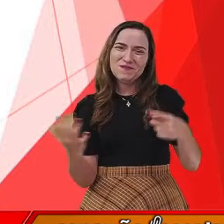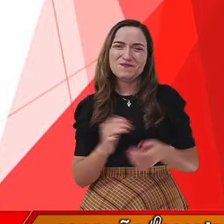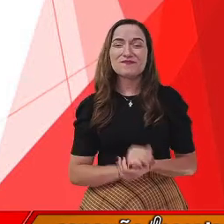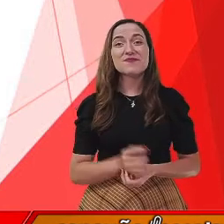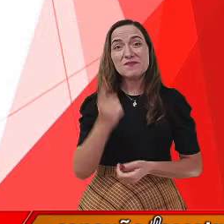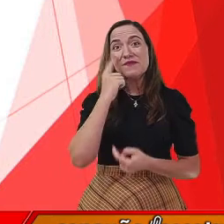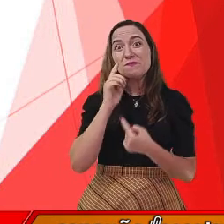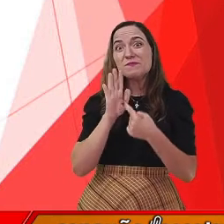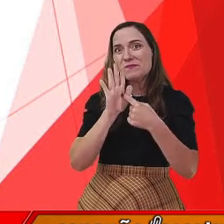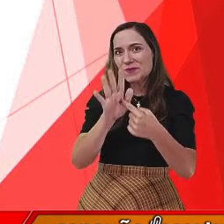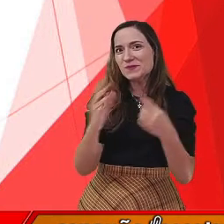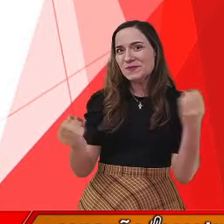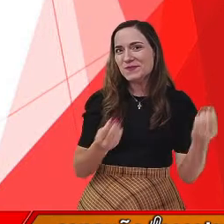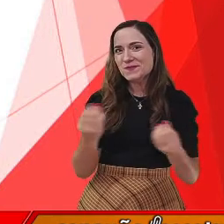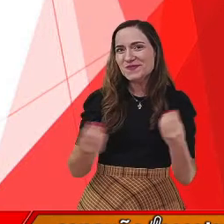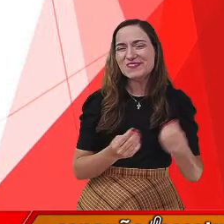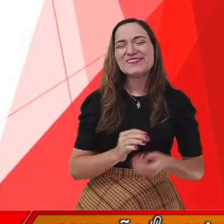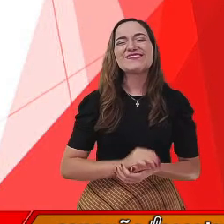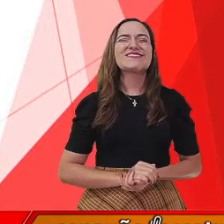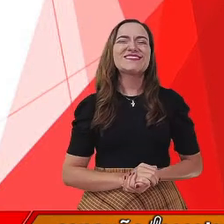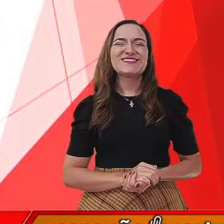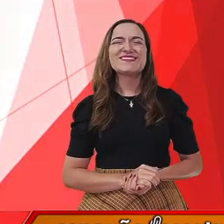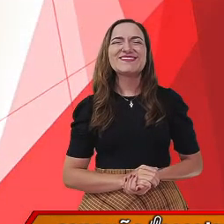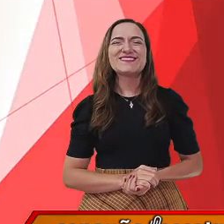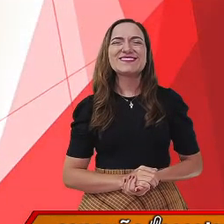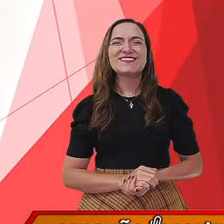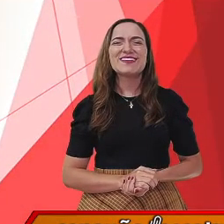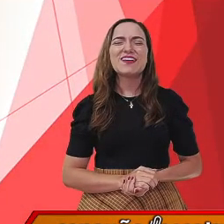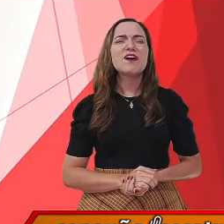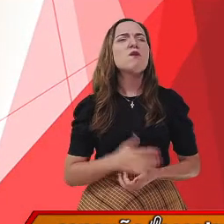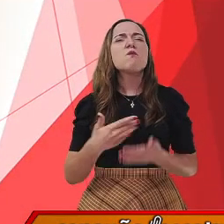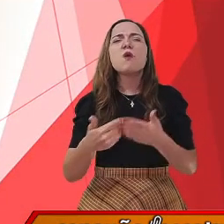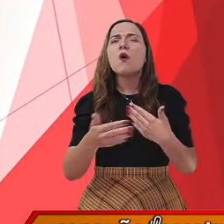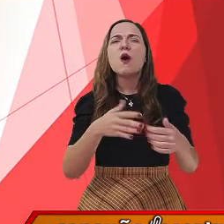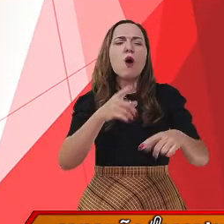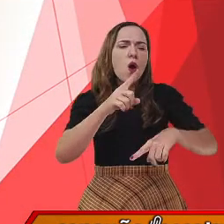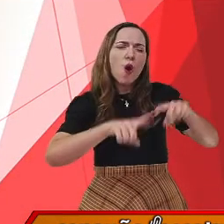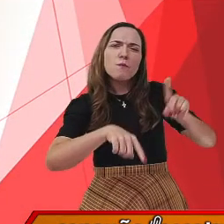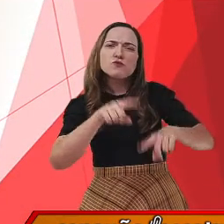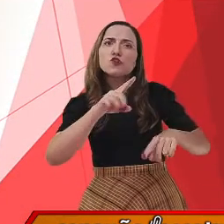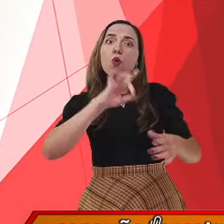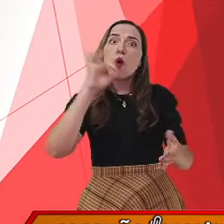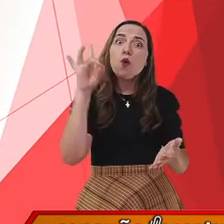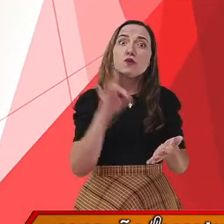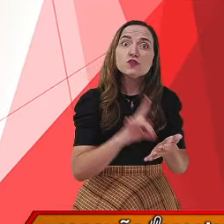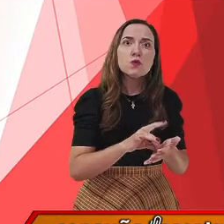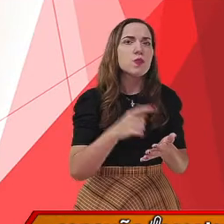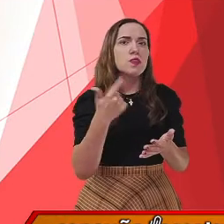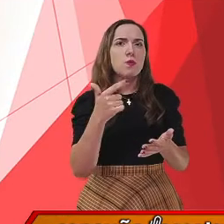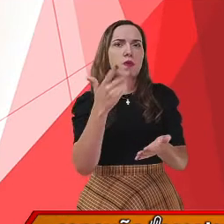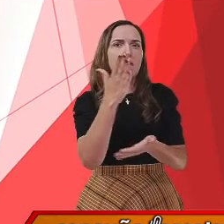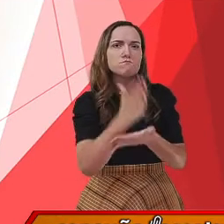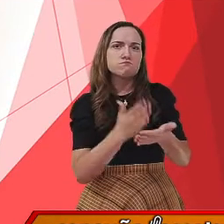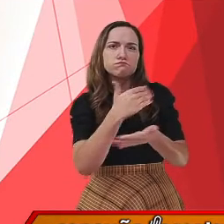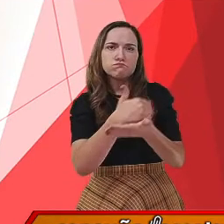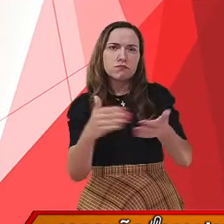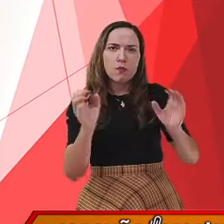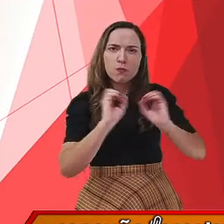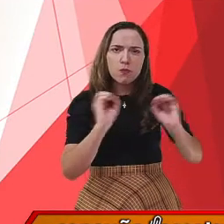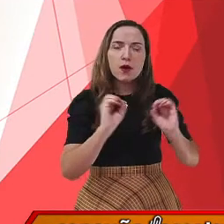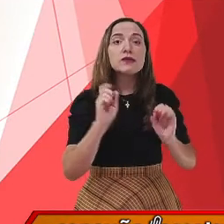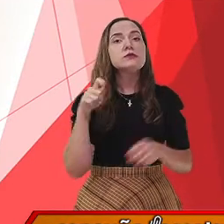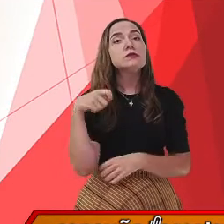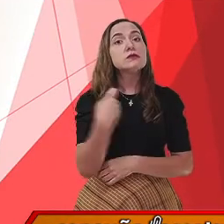Vamos mostrar na prática. Todo objeto original que não tenha sido dividido é chamado